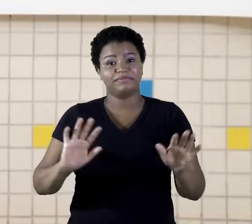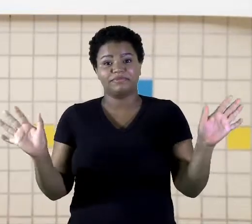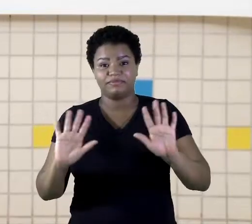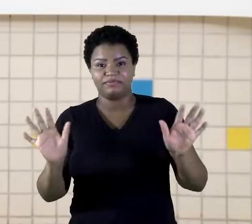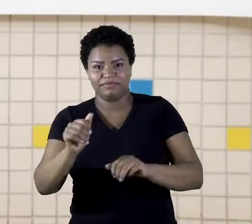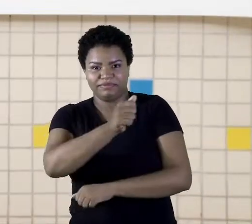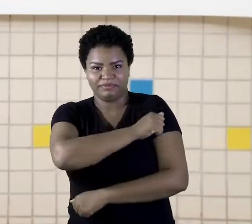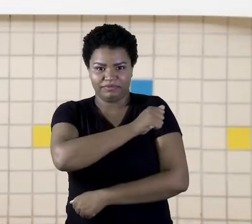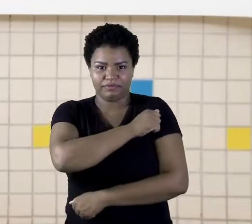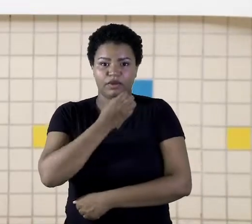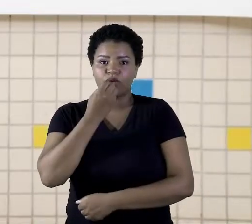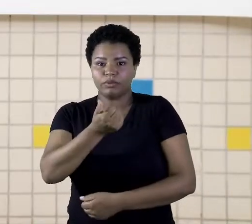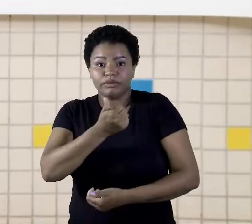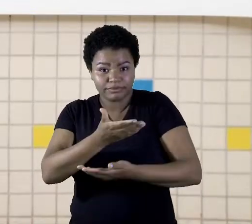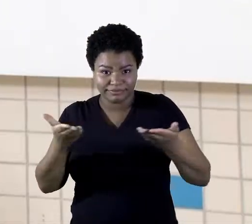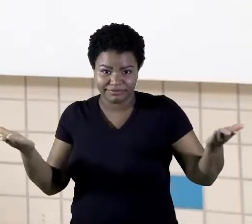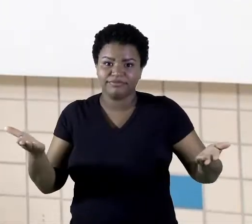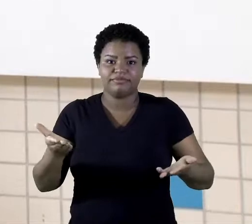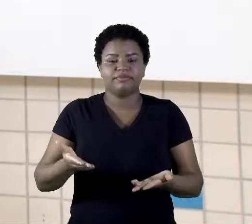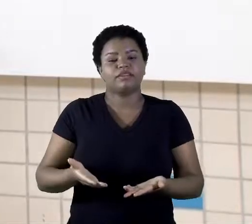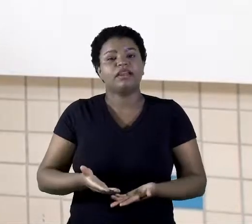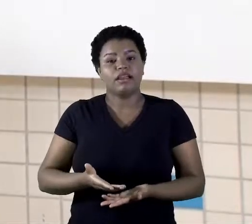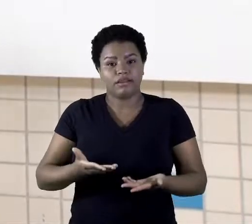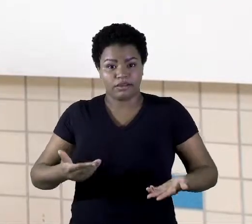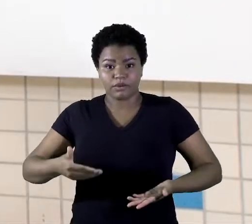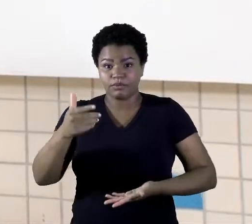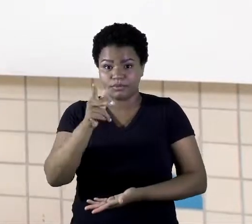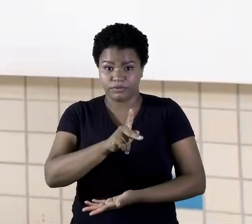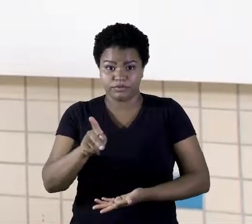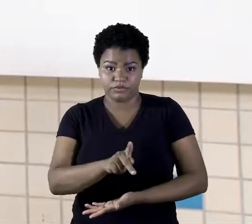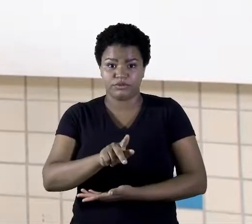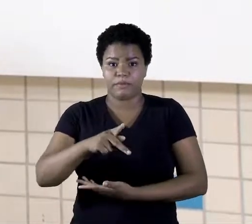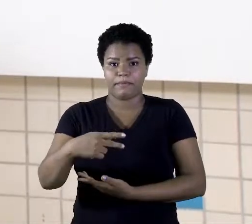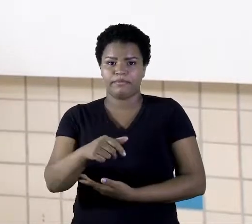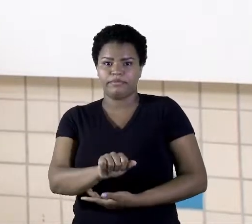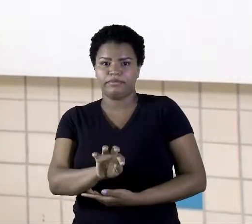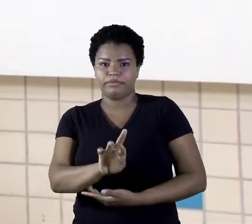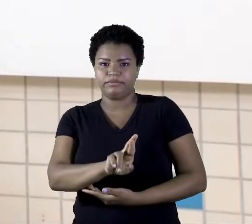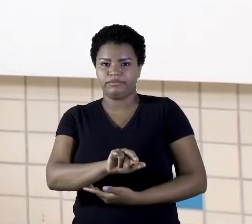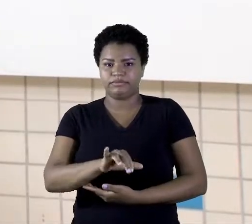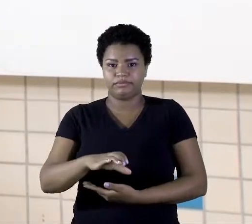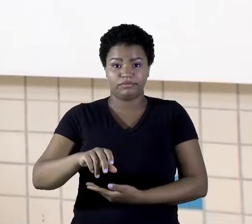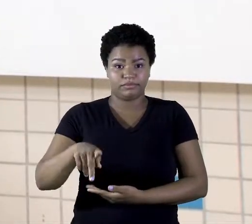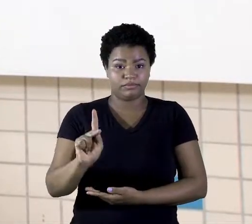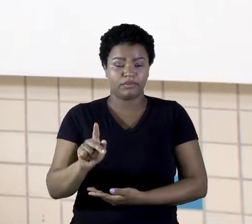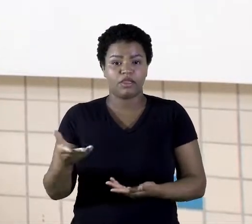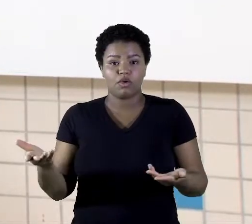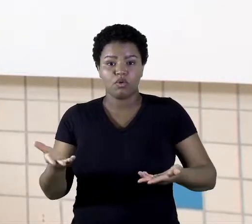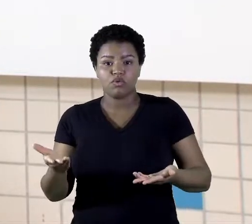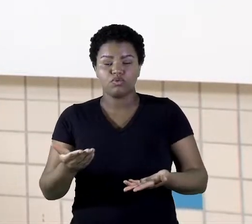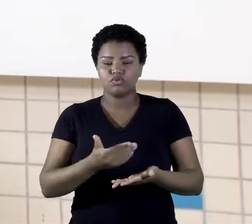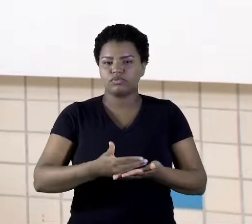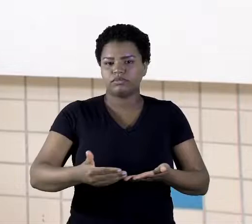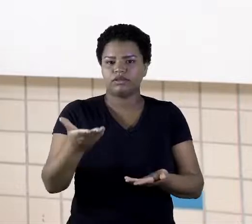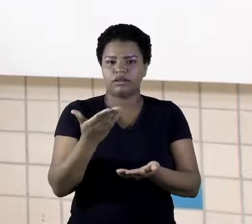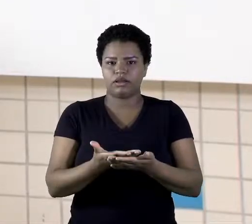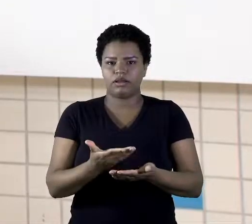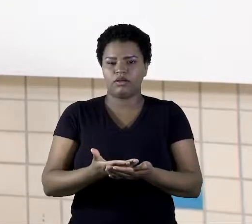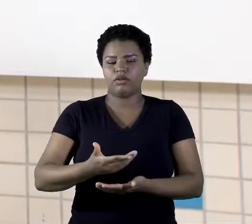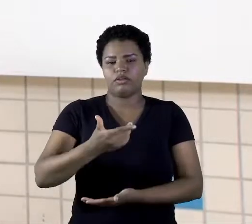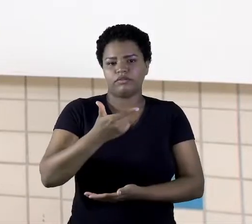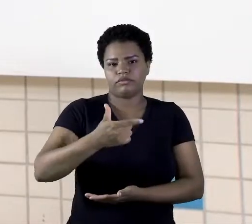Olá, alunos, tudo bem com vocês? Aqui é o professor Patrick e hoje nós vamos iniciar a nossa 21ª aula